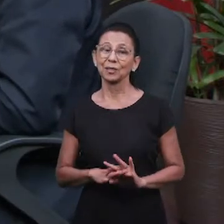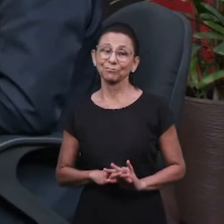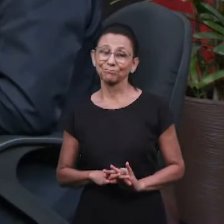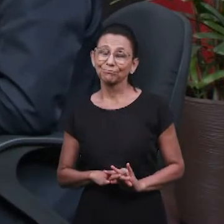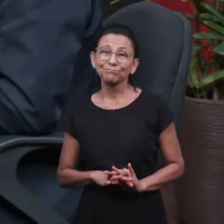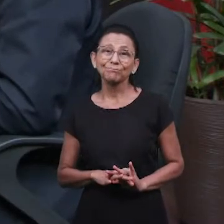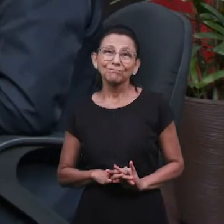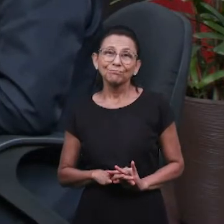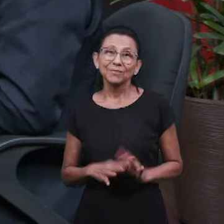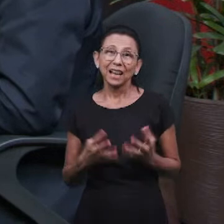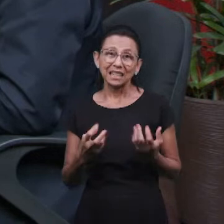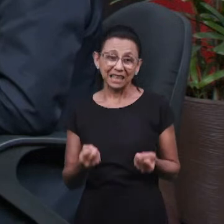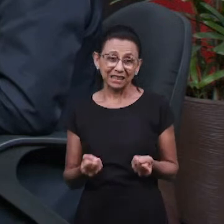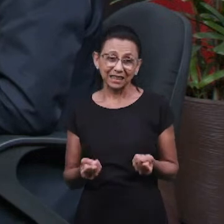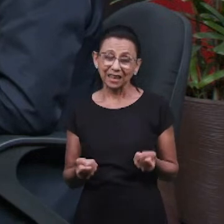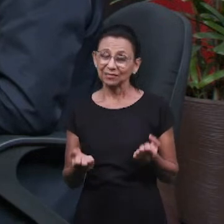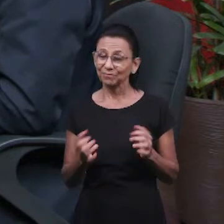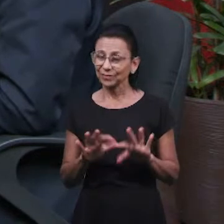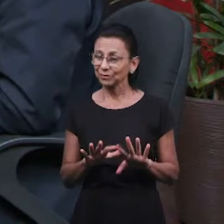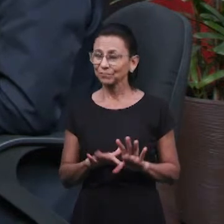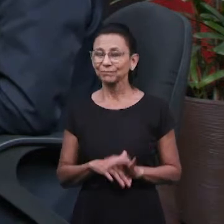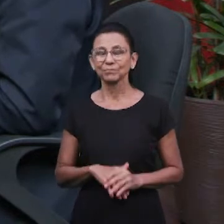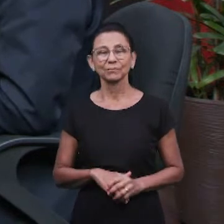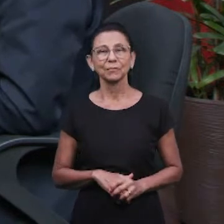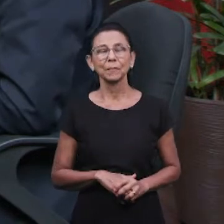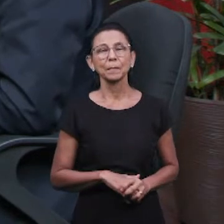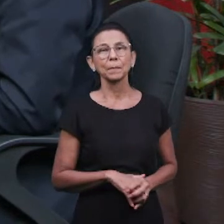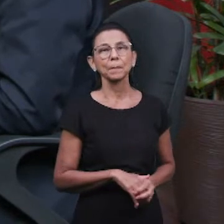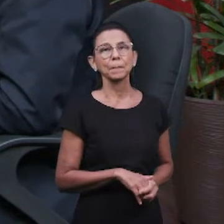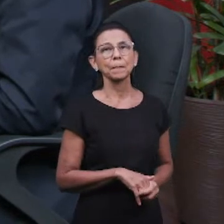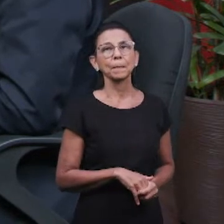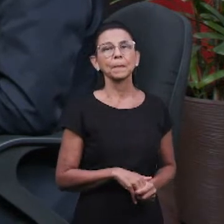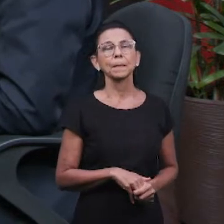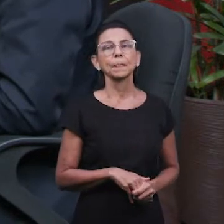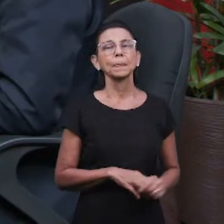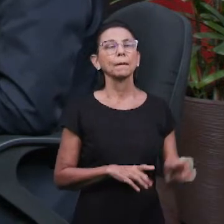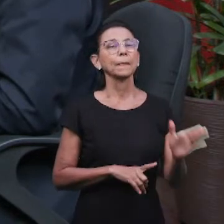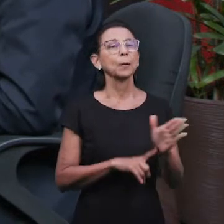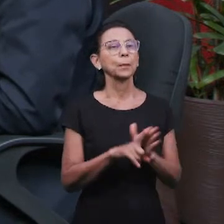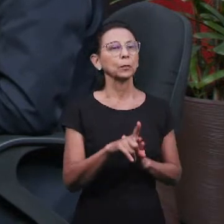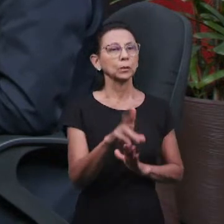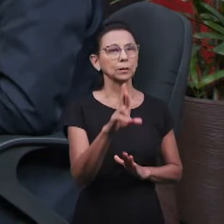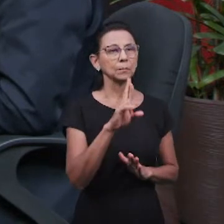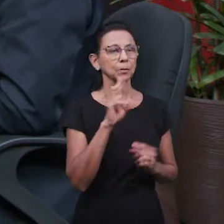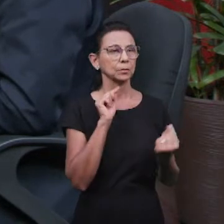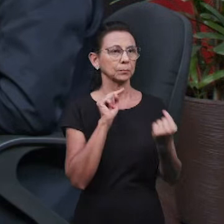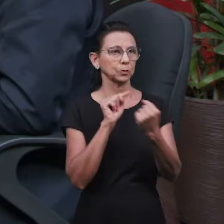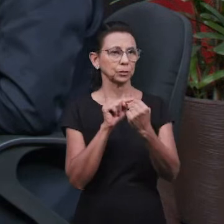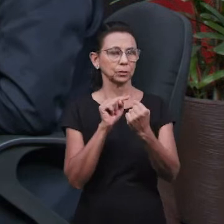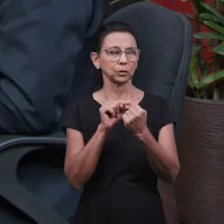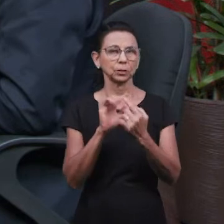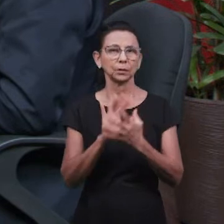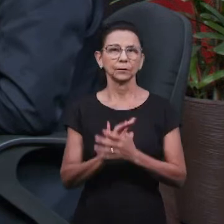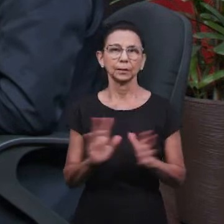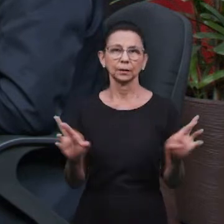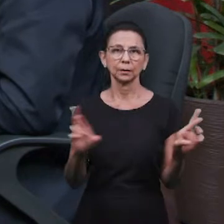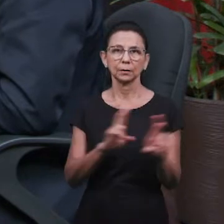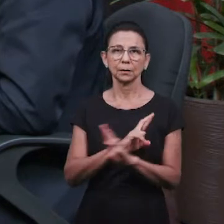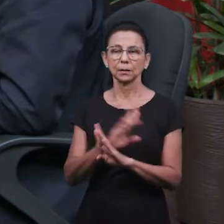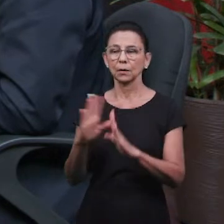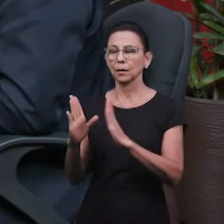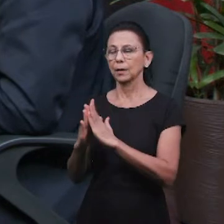por esse caminho aí. Mas eu queria ainda fazer uma perguntinha, pedir para vocês responderem de maneira objetiva, já que a gente entrou nessa questão da